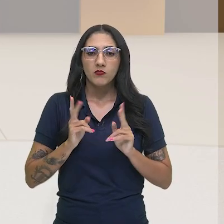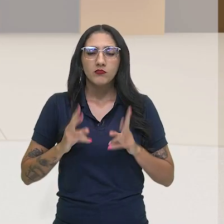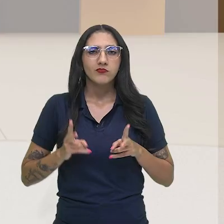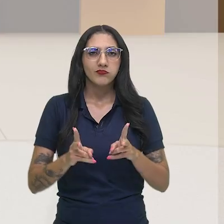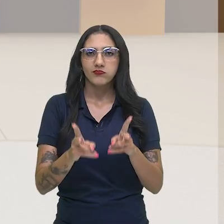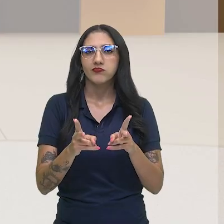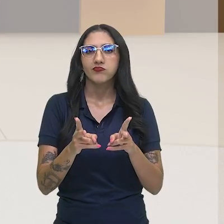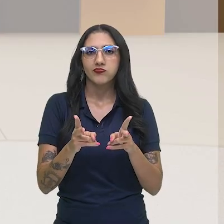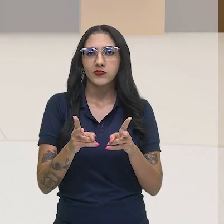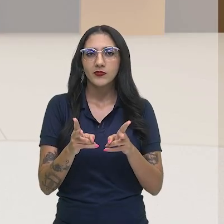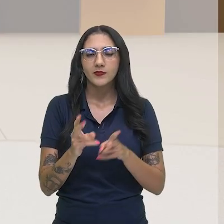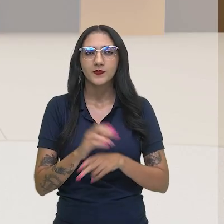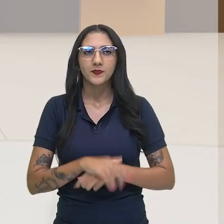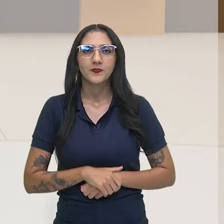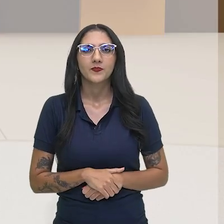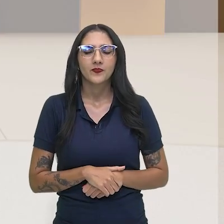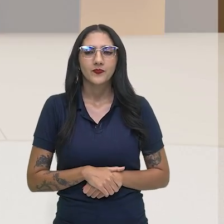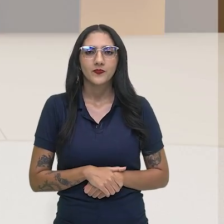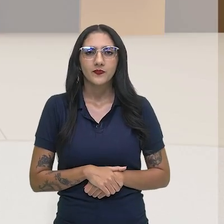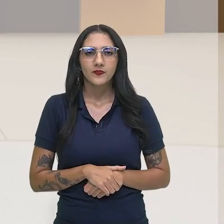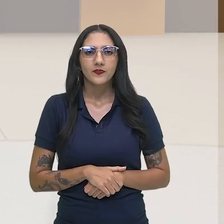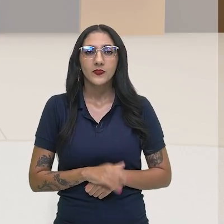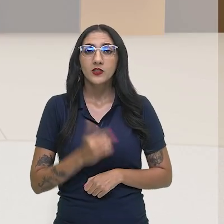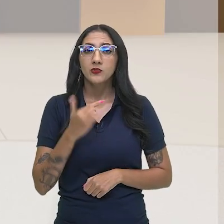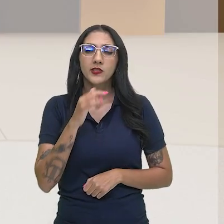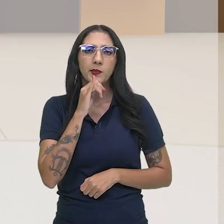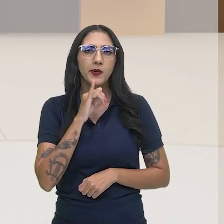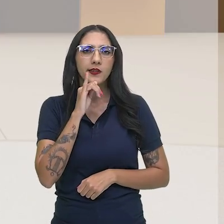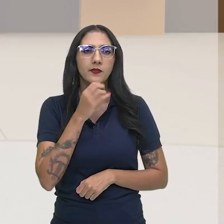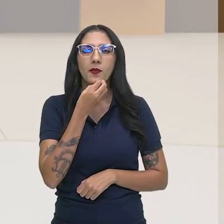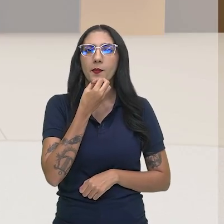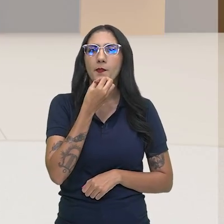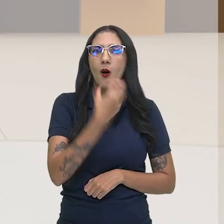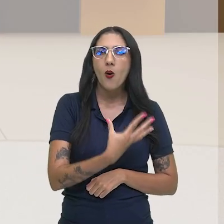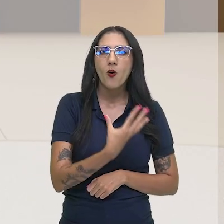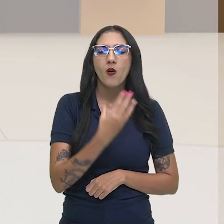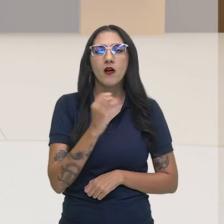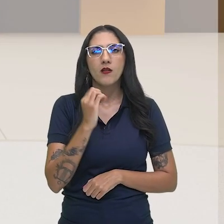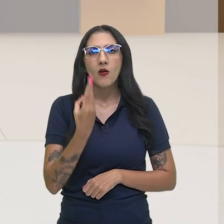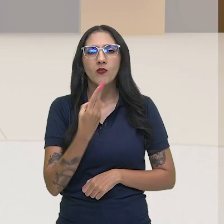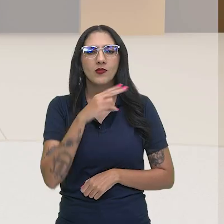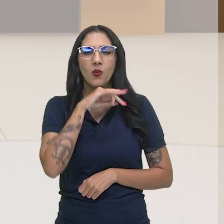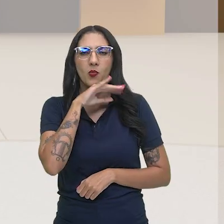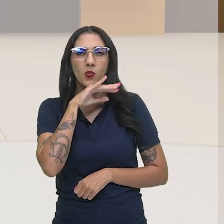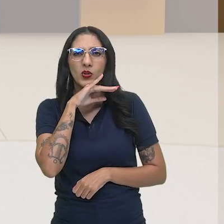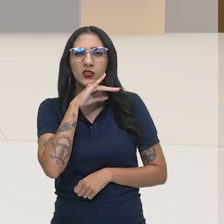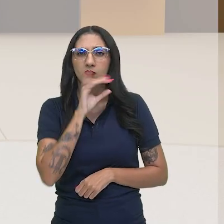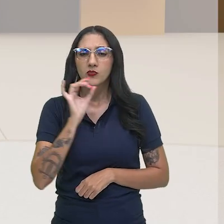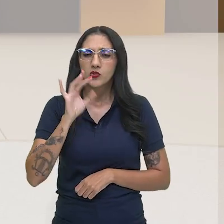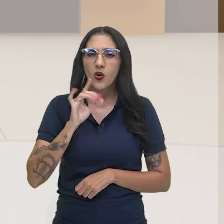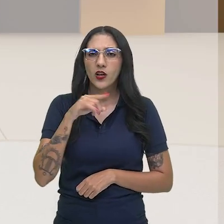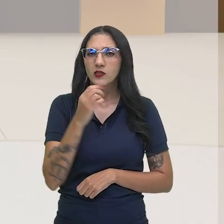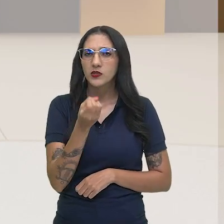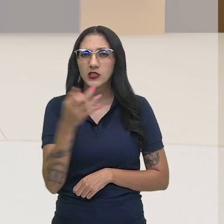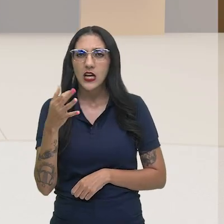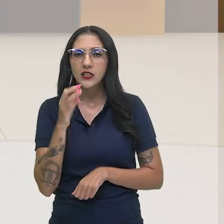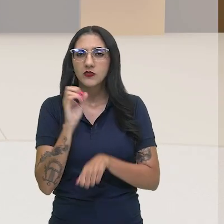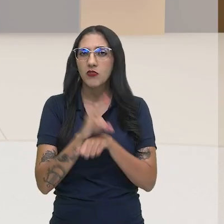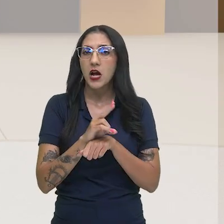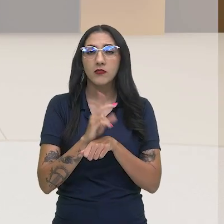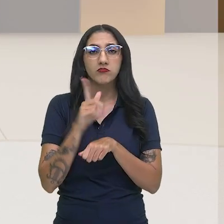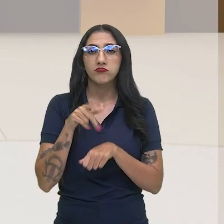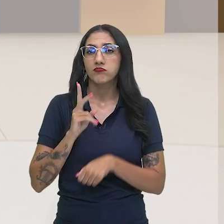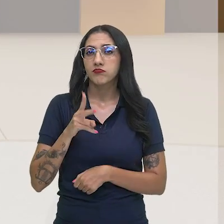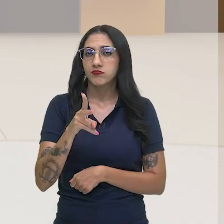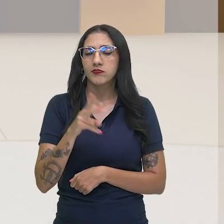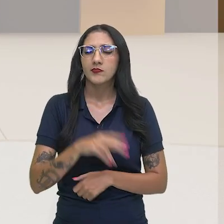constante. Não necessariamente significa que ganhou ou que perdeu, apenas que o número de empregos ficou igual.